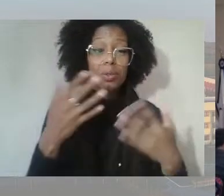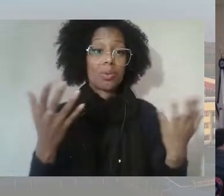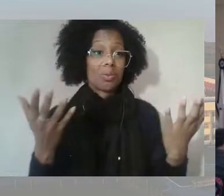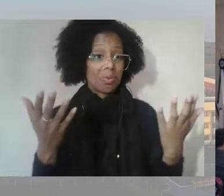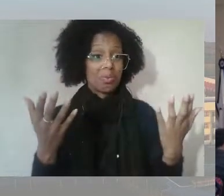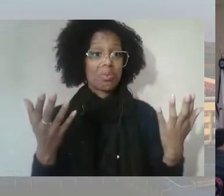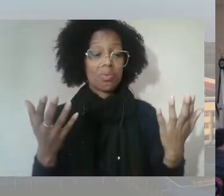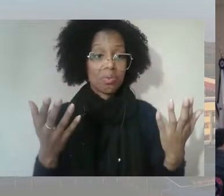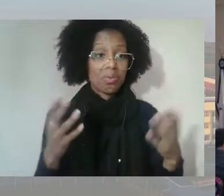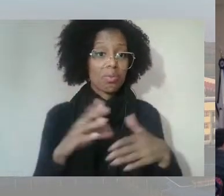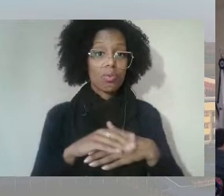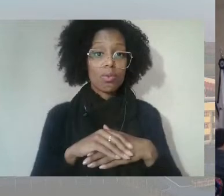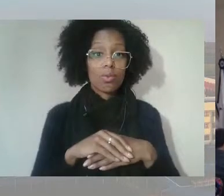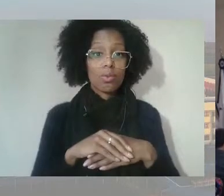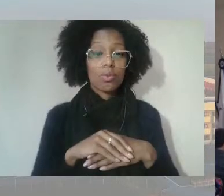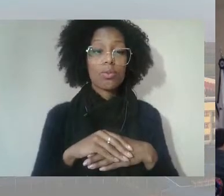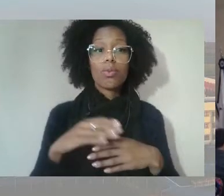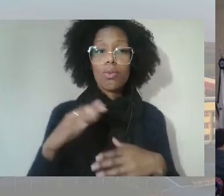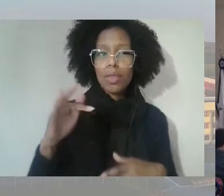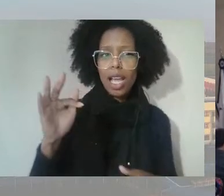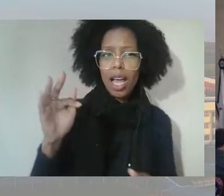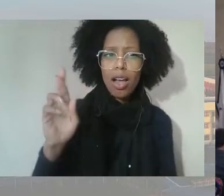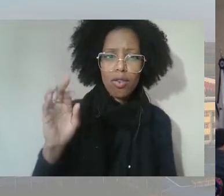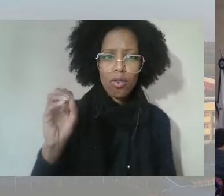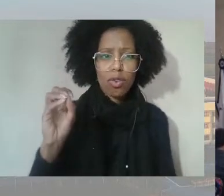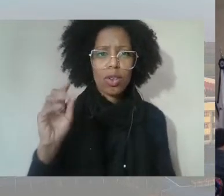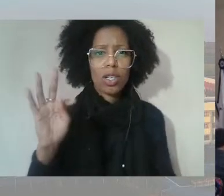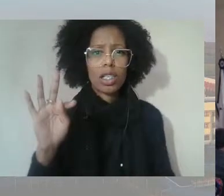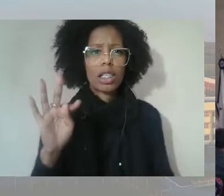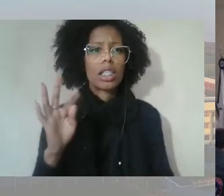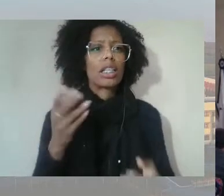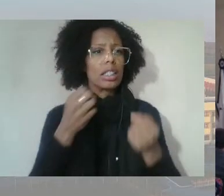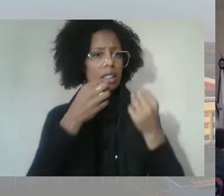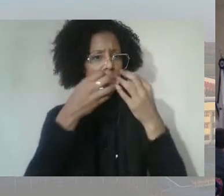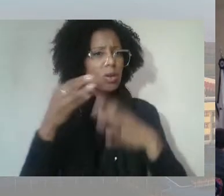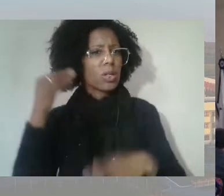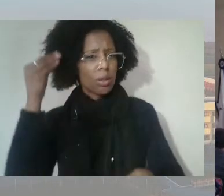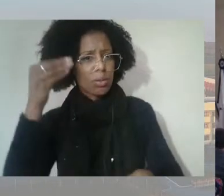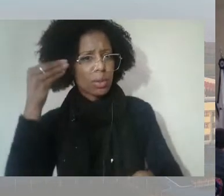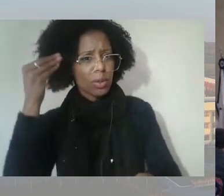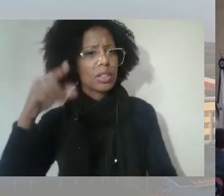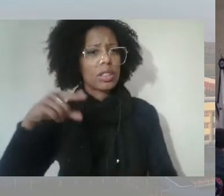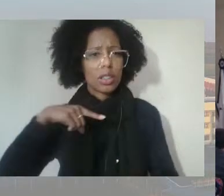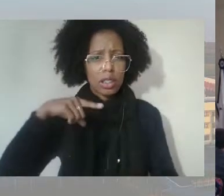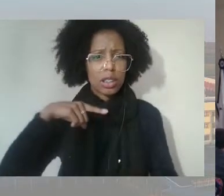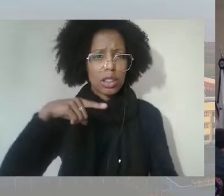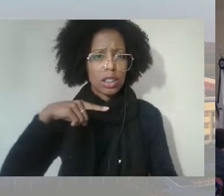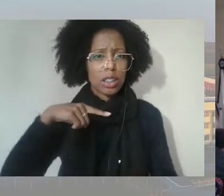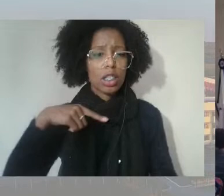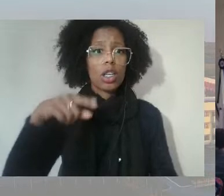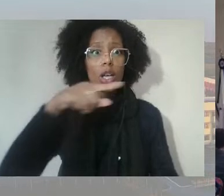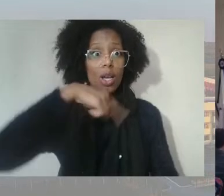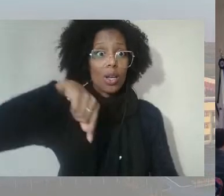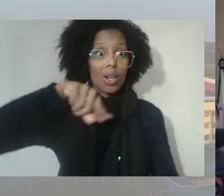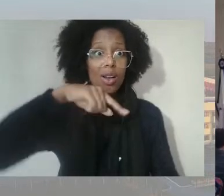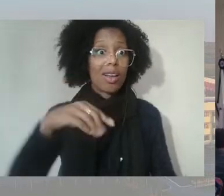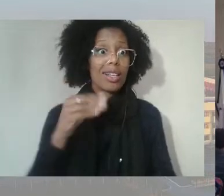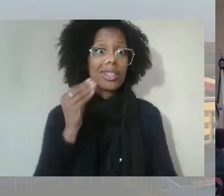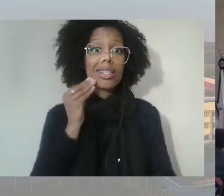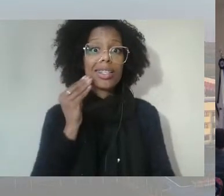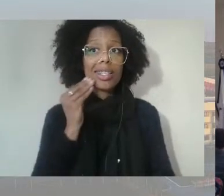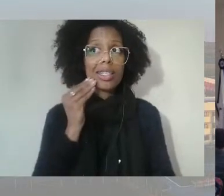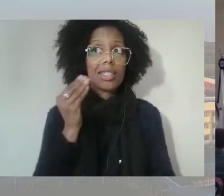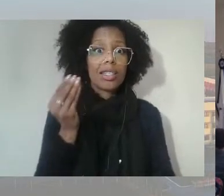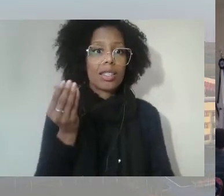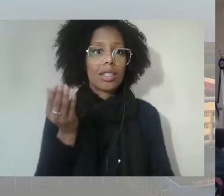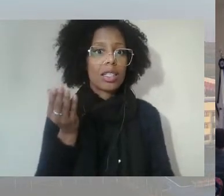isso. Frota, Fernando, o setor de frota que tem experiência, né, Fernando? A gente até quis, porque foi